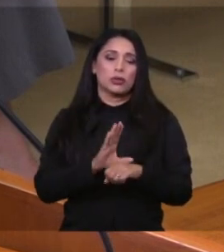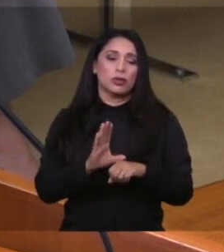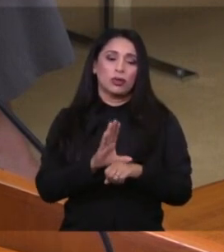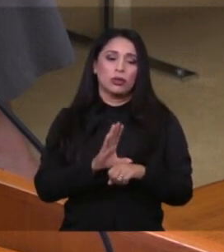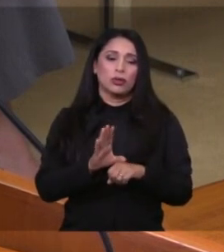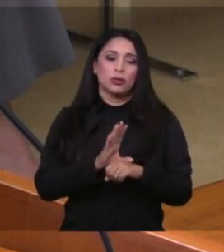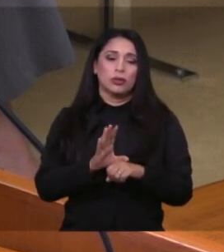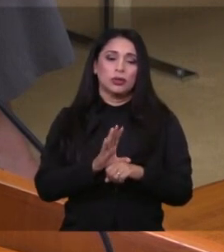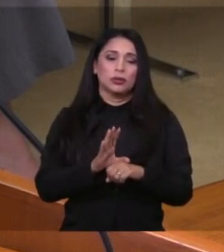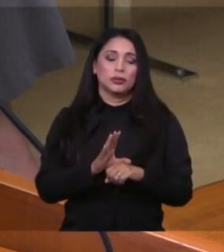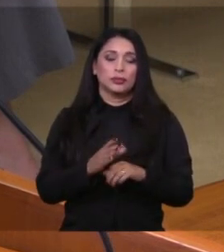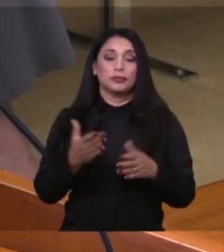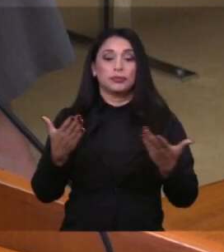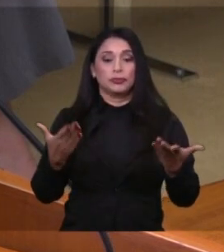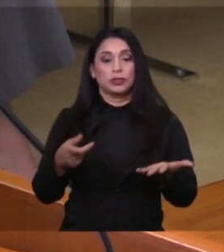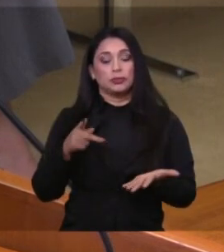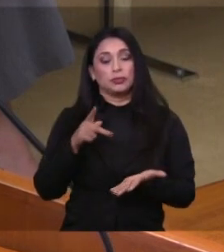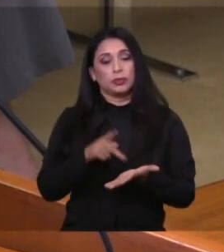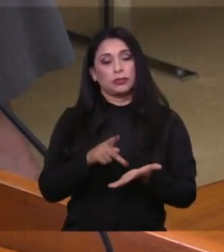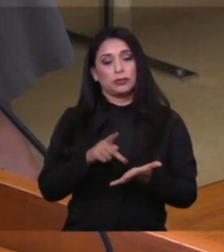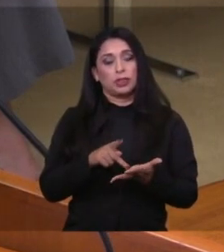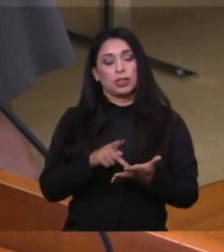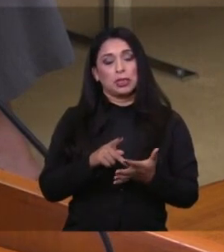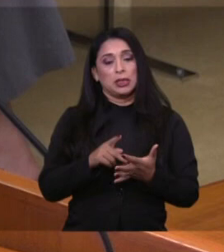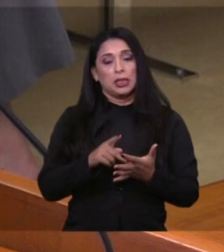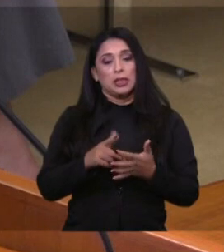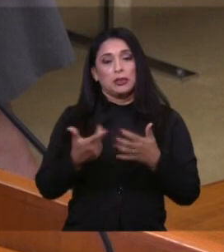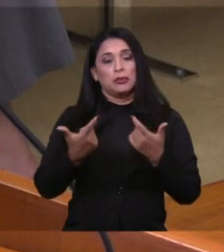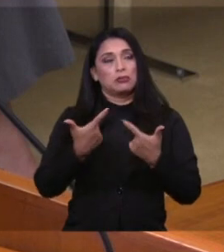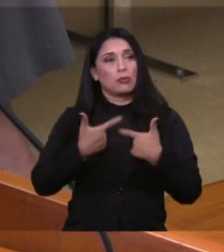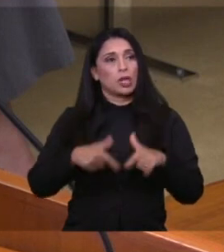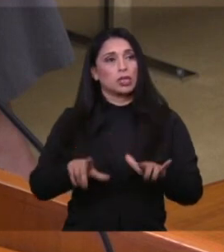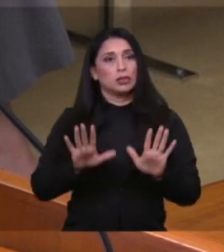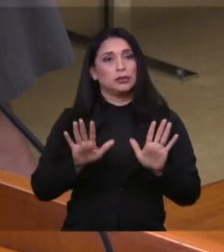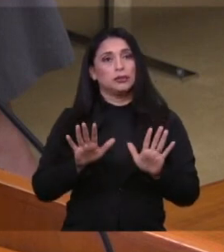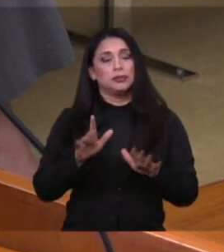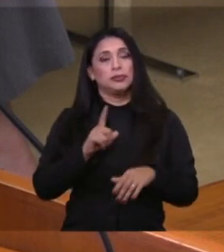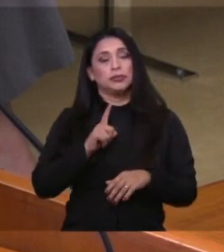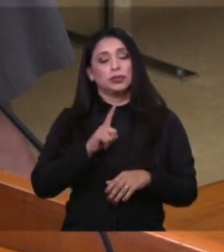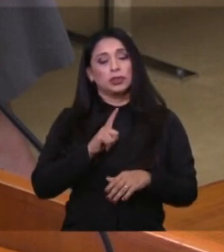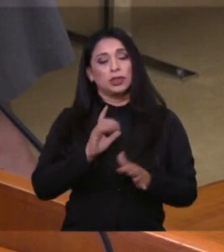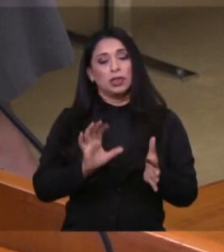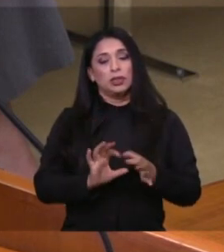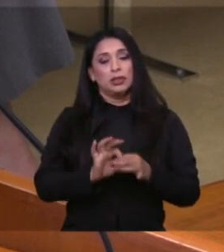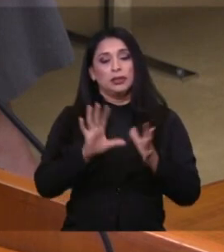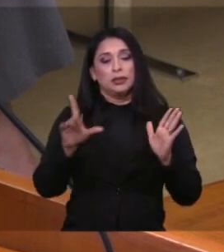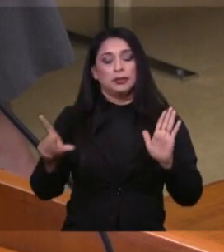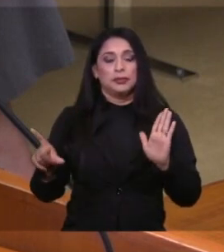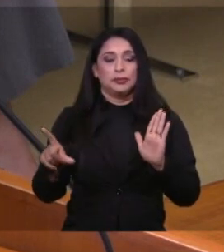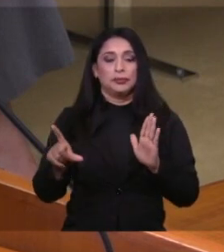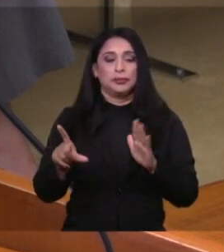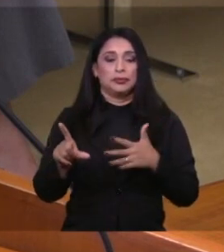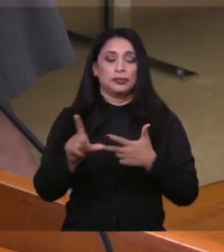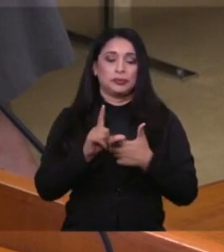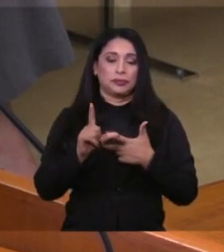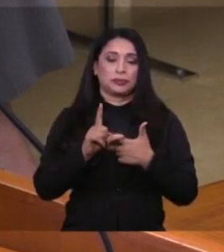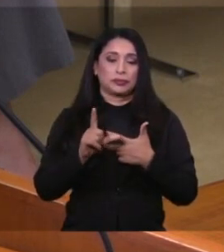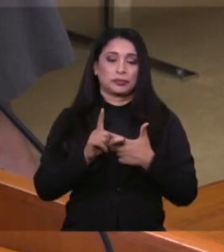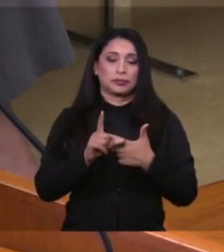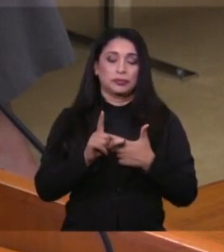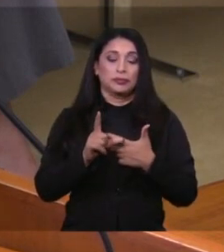constitucional nesse sentido. Então, há uma verdadeira isenção heterônoma concedida pelo legislador